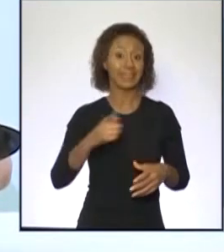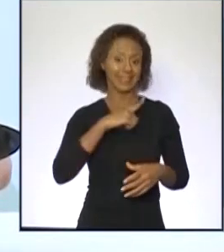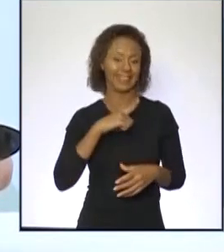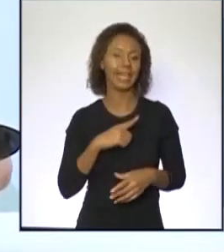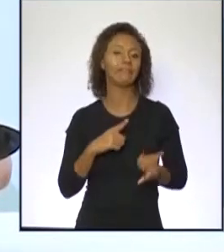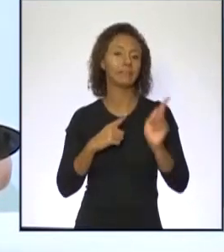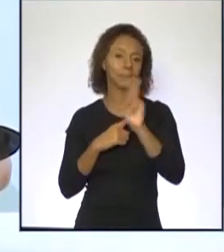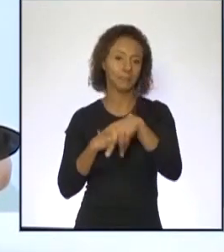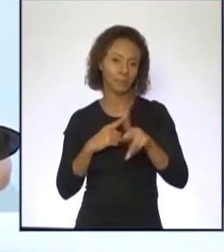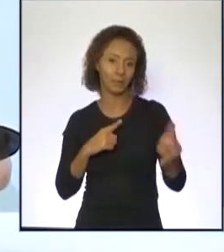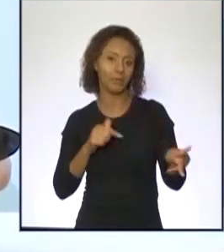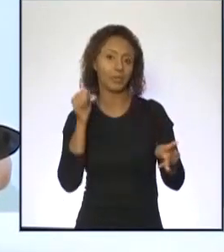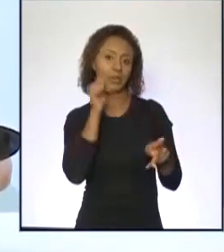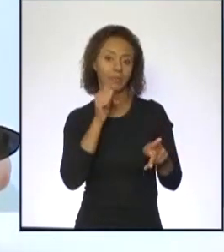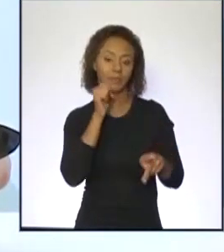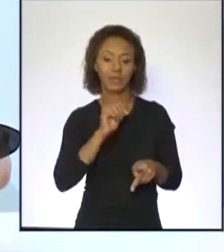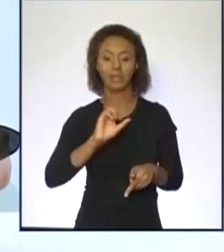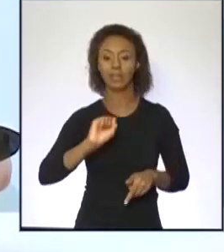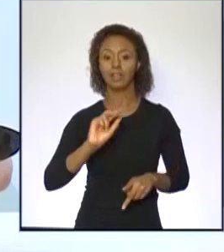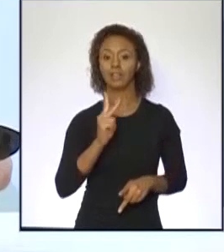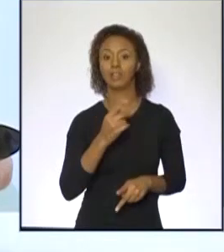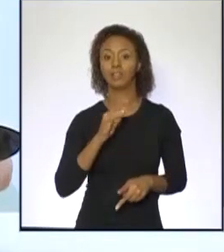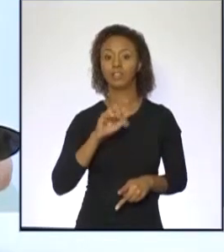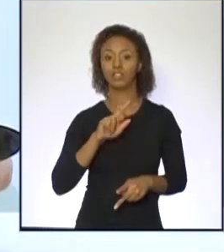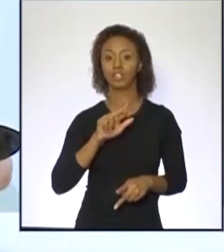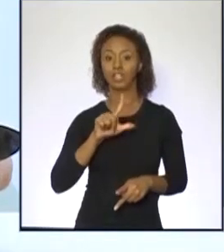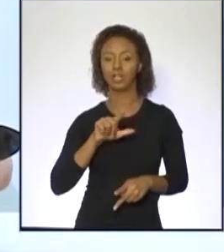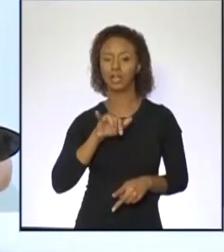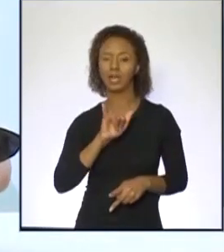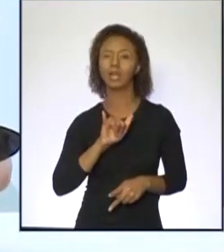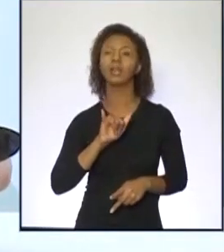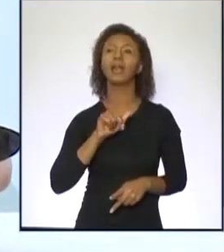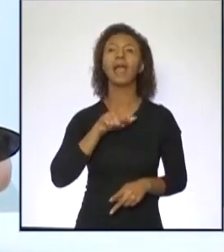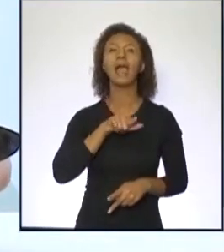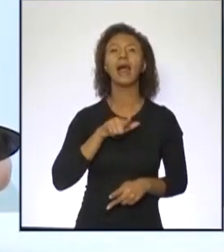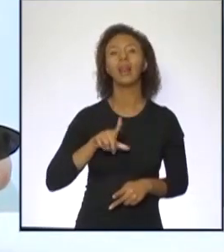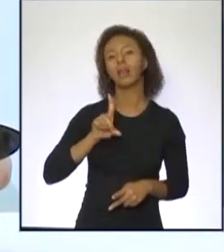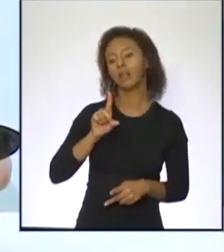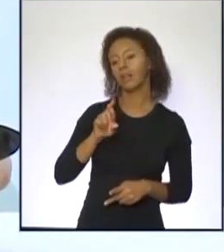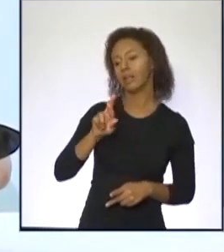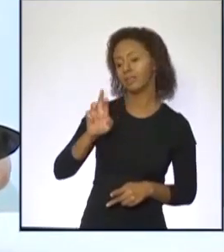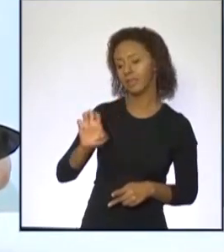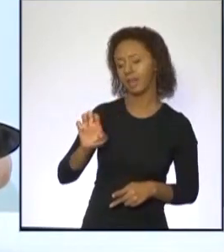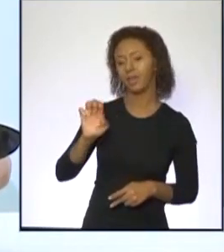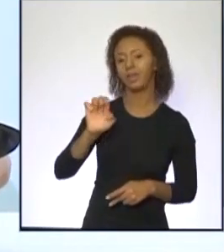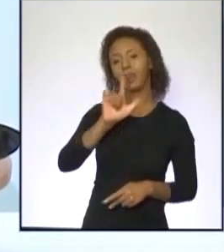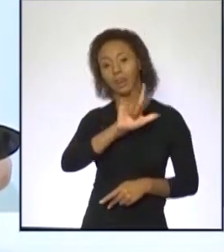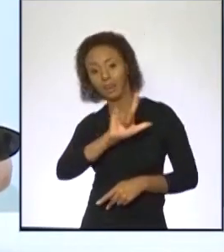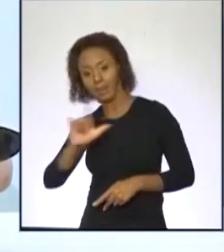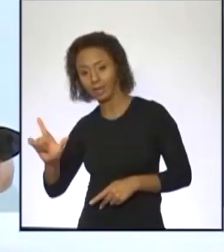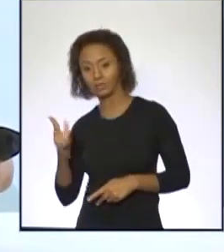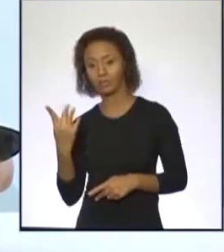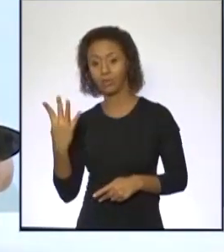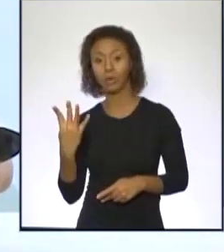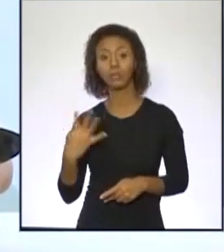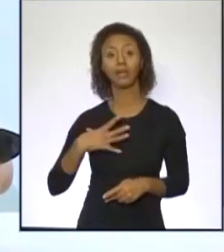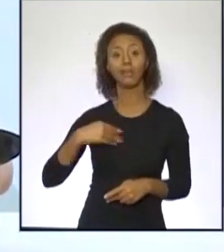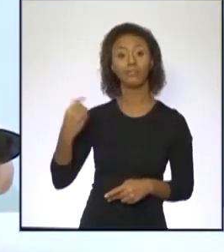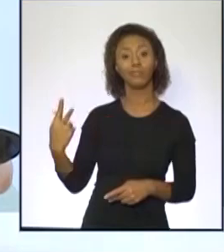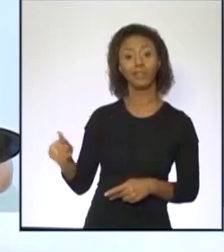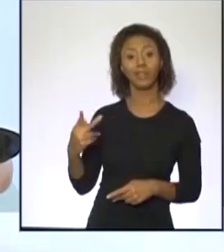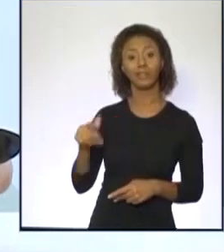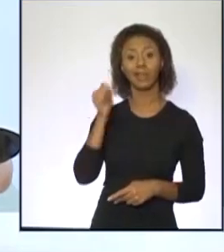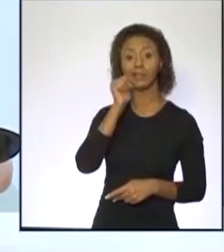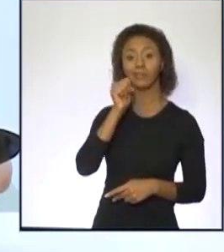da rede, a professora Shirley, da Leste 4, e esses desenhos são da filha dela, a Fernanda.